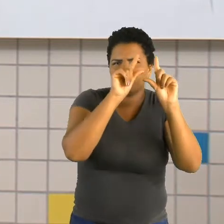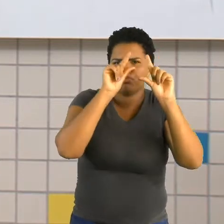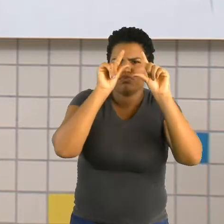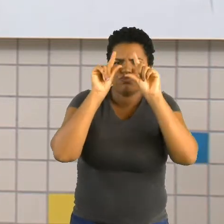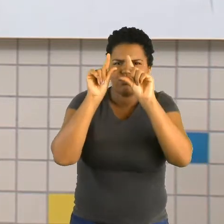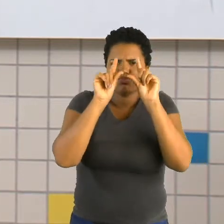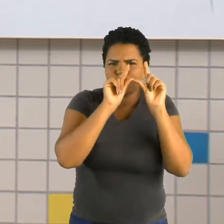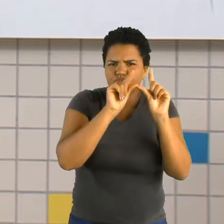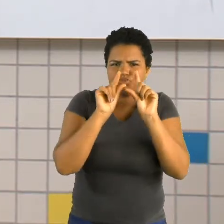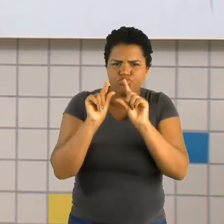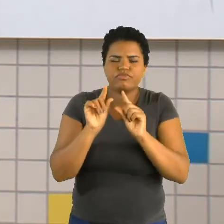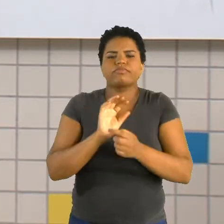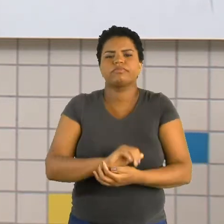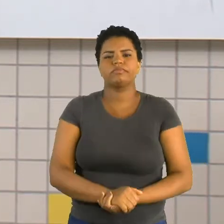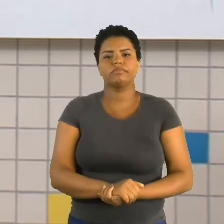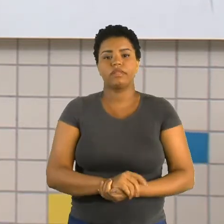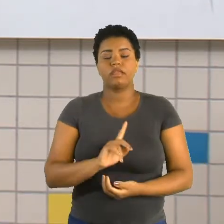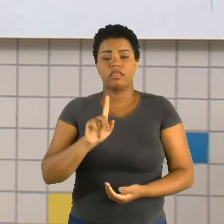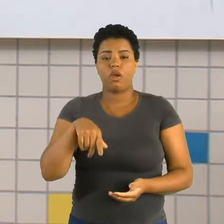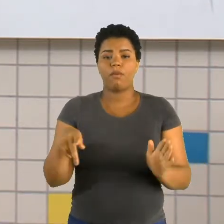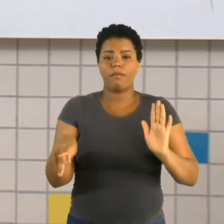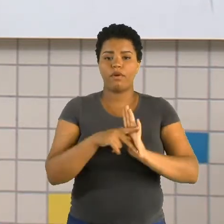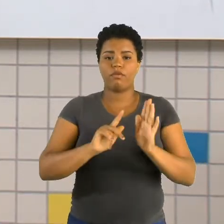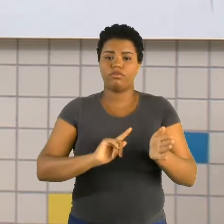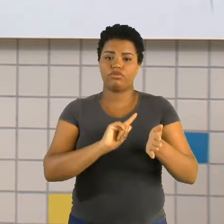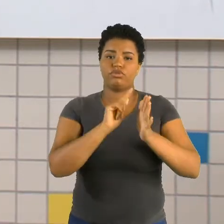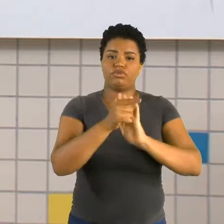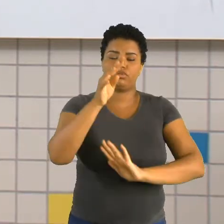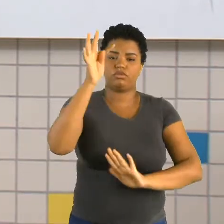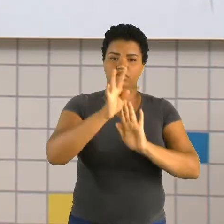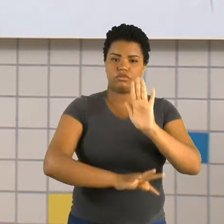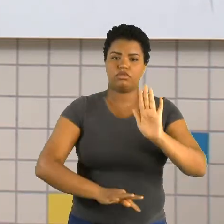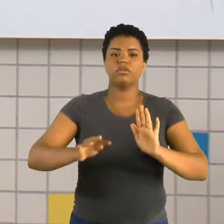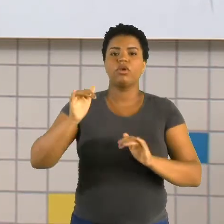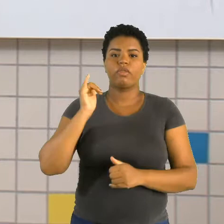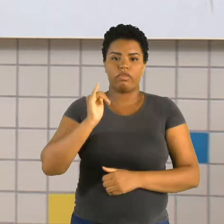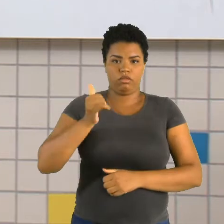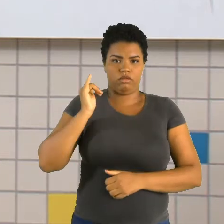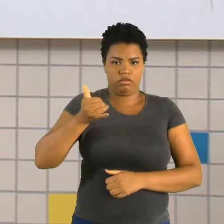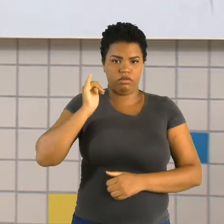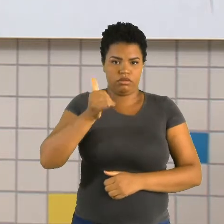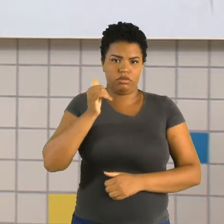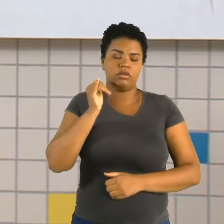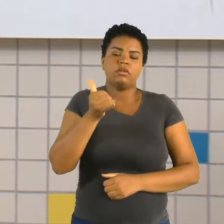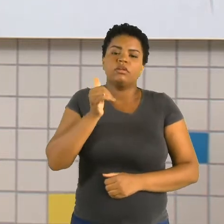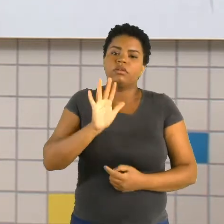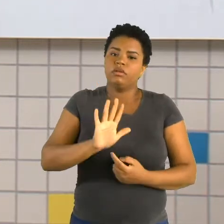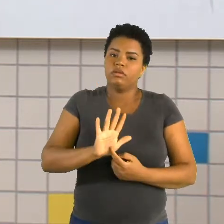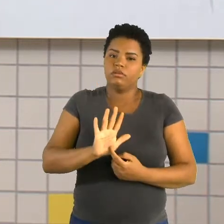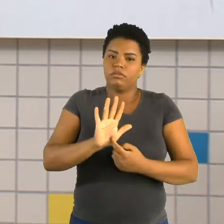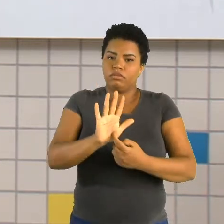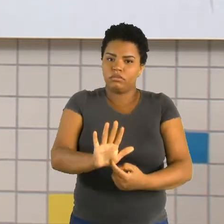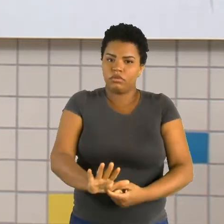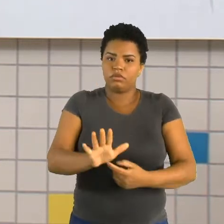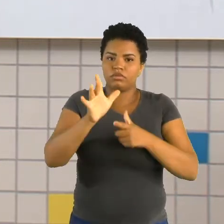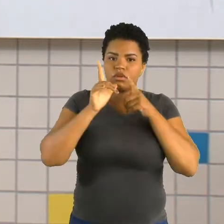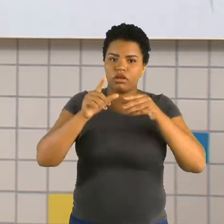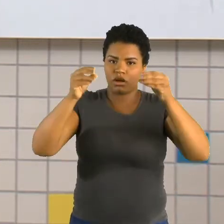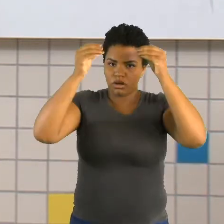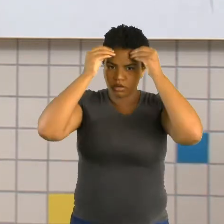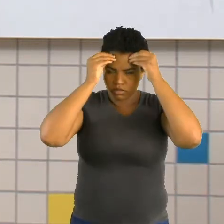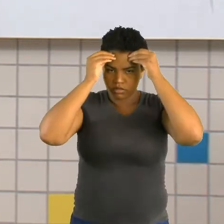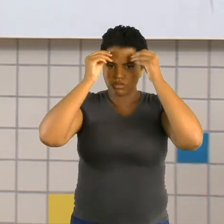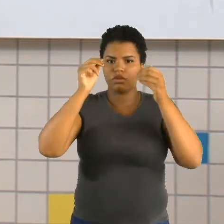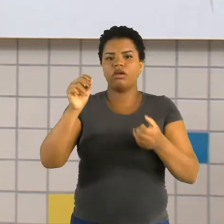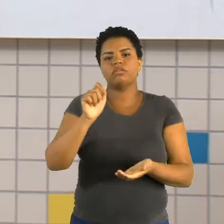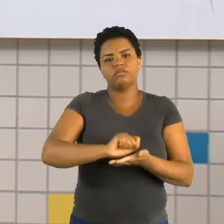Tirinhas fazem parte do gênero textual narrativo e apresentam uma linguagem verbo-visual.